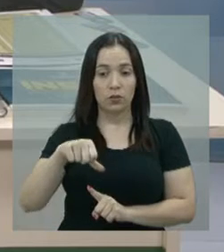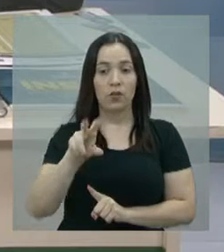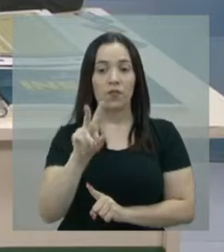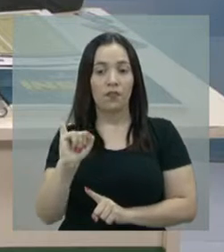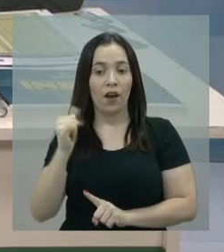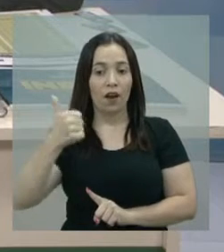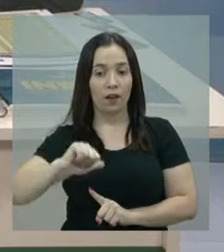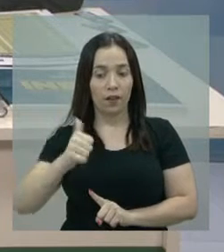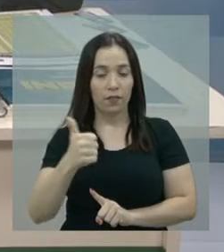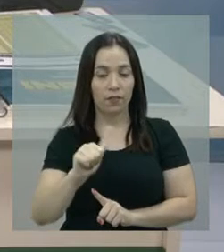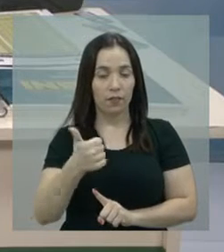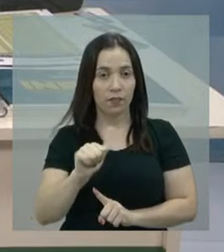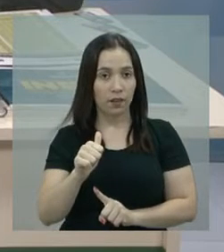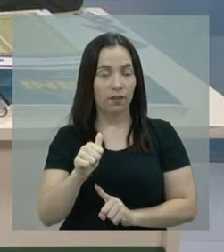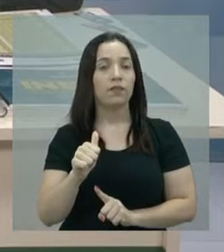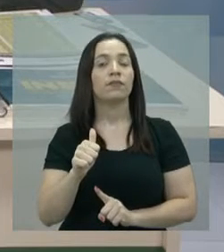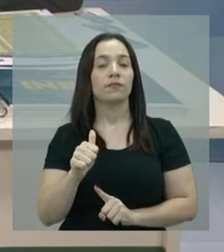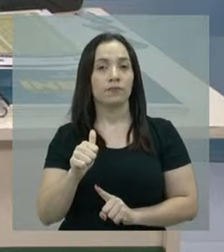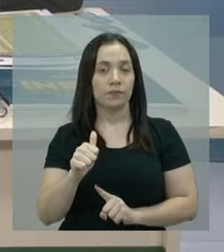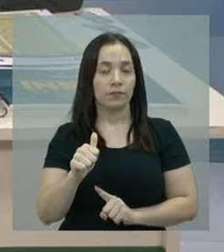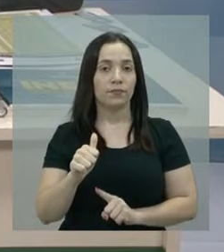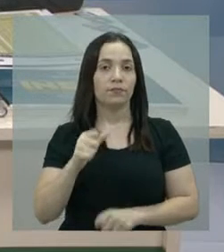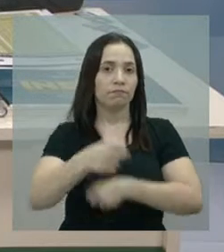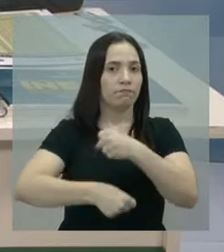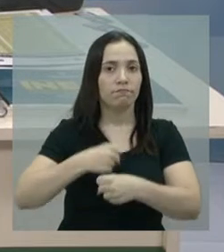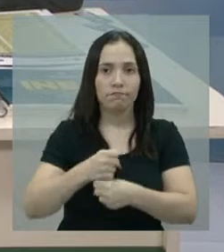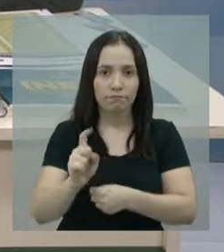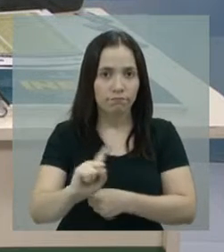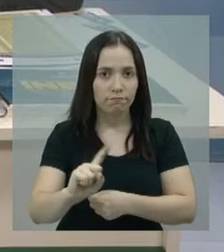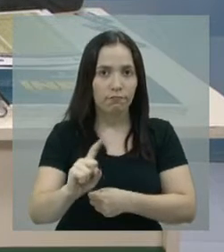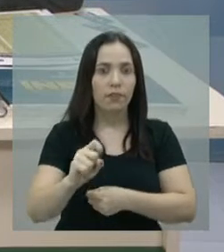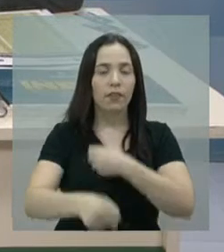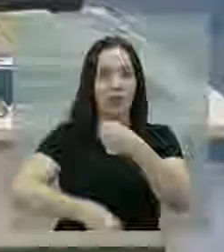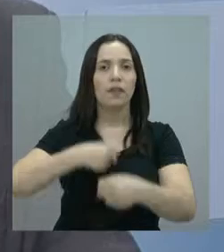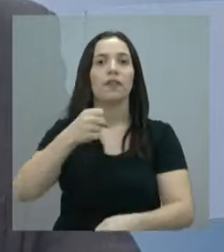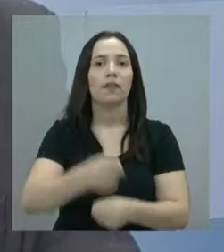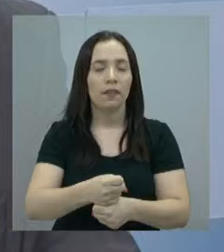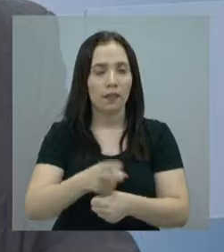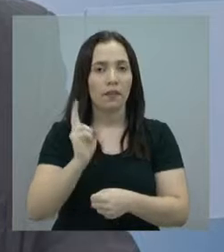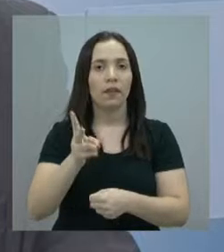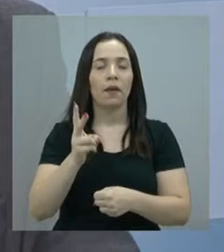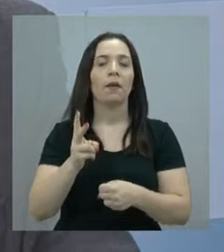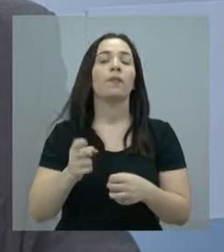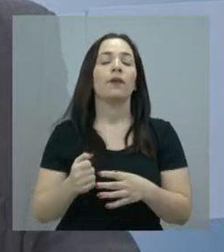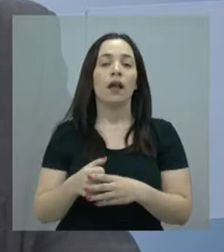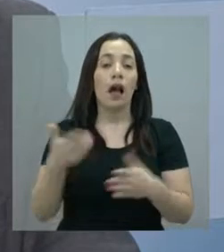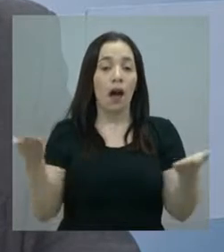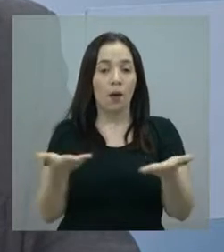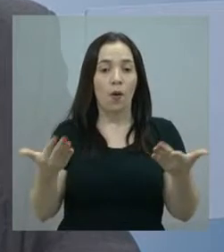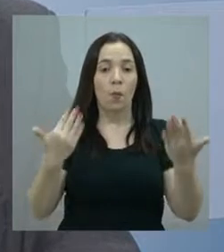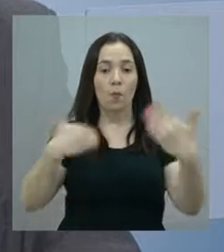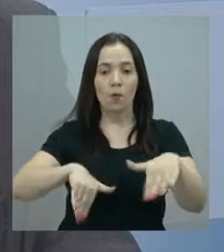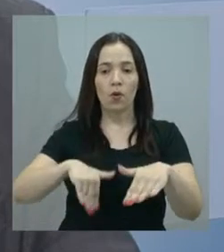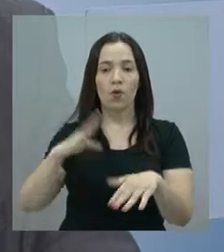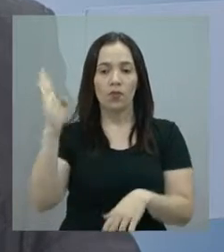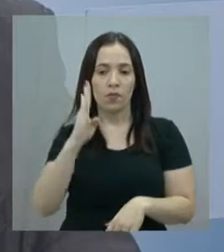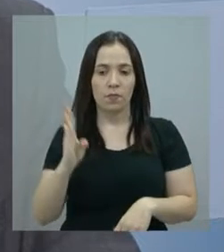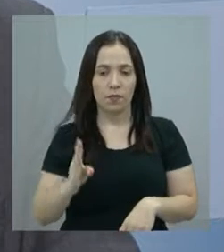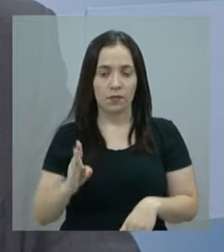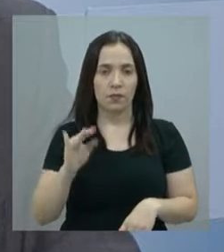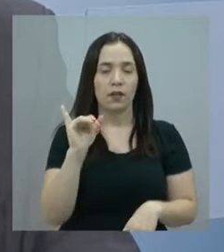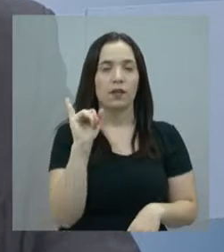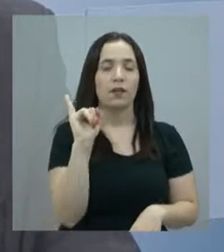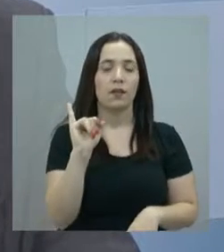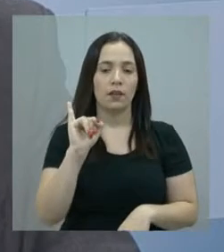o dado... Nesse período, nós estamos tendo a Prova Brasil. Nós estamos fazendo, quer dizer, o INEP,